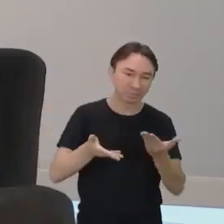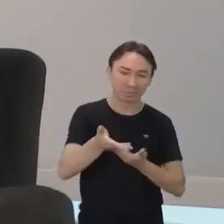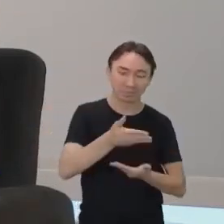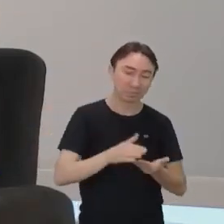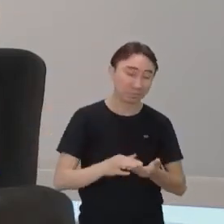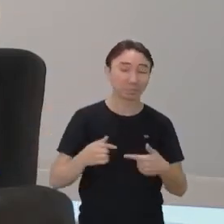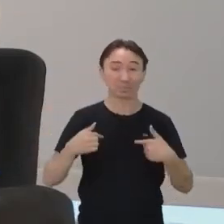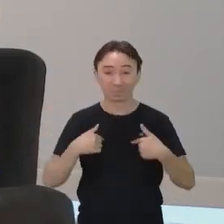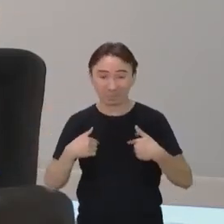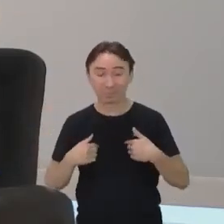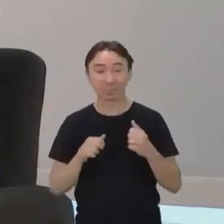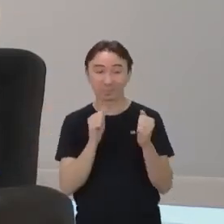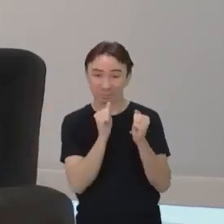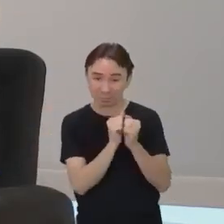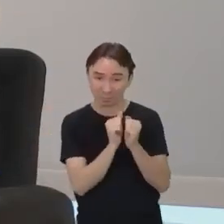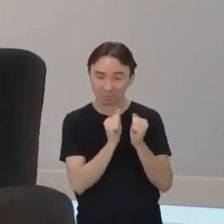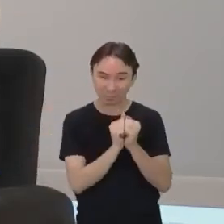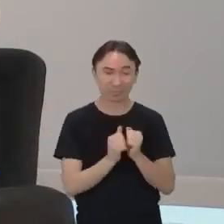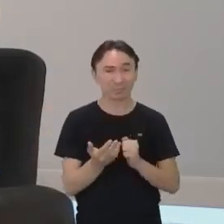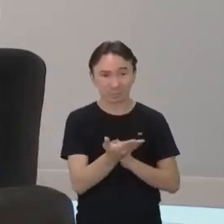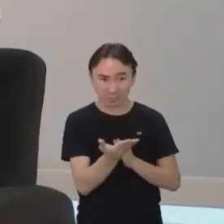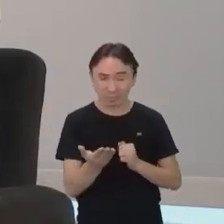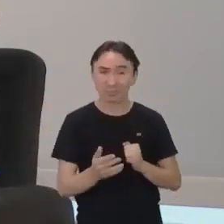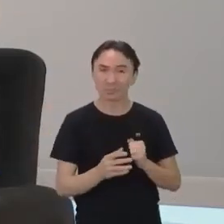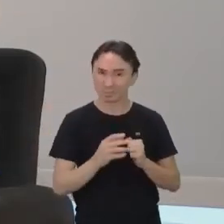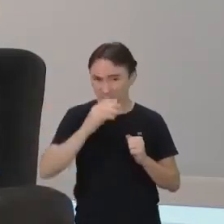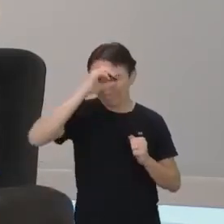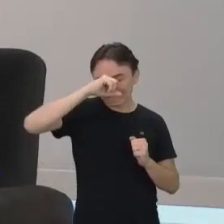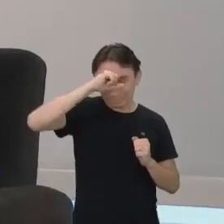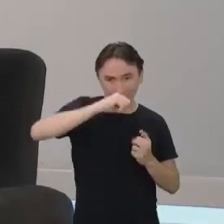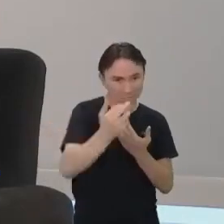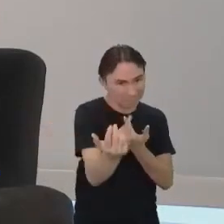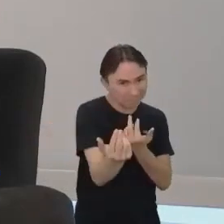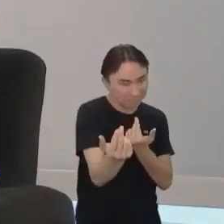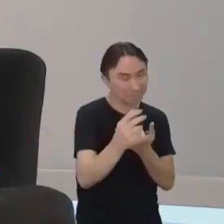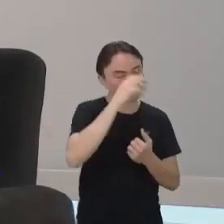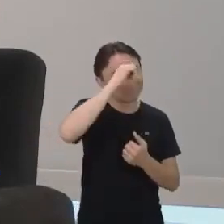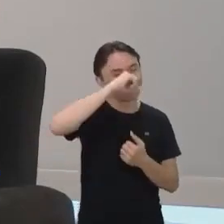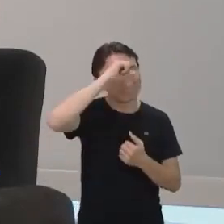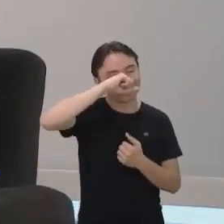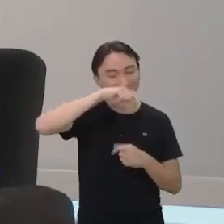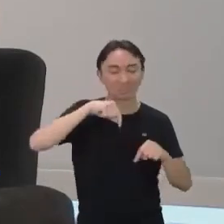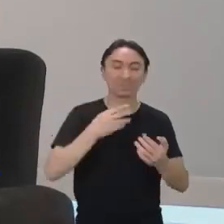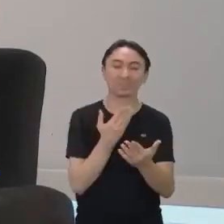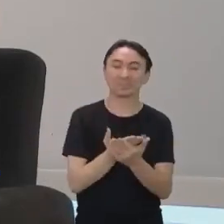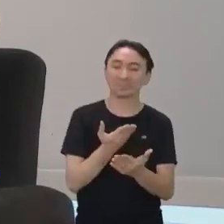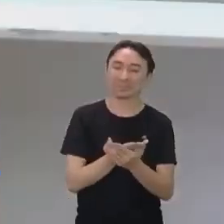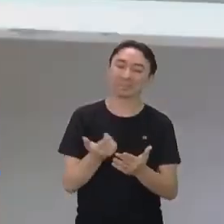estarei acompanhando e aprendendo com vocês aqui nessa aula maravilhosa de mais um componente.